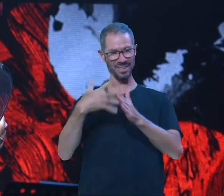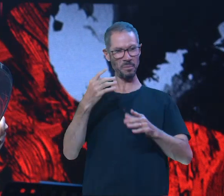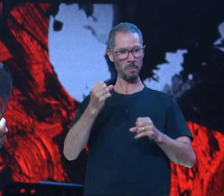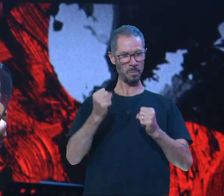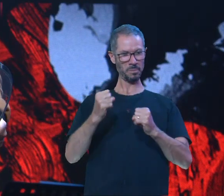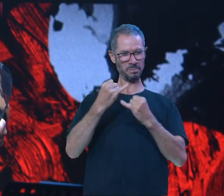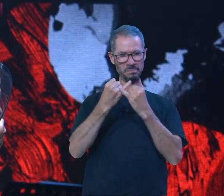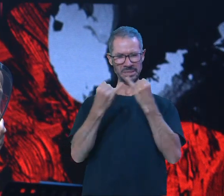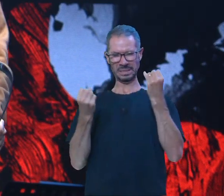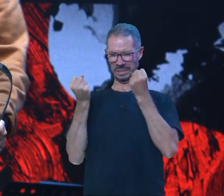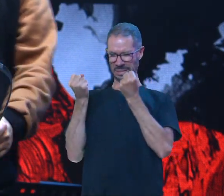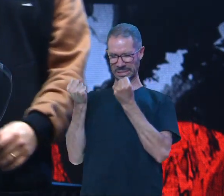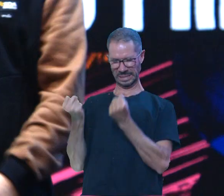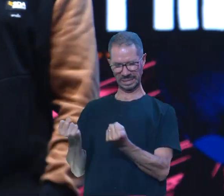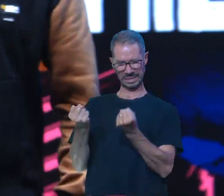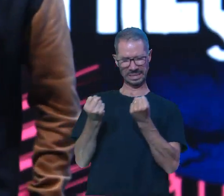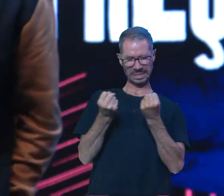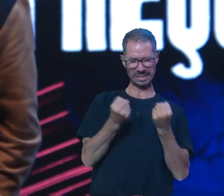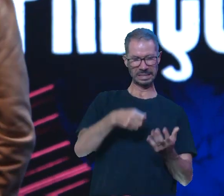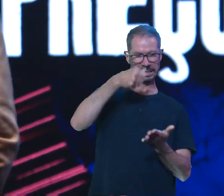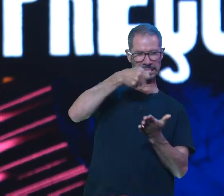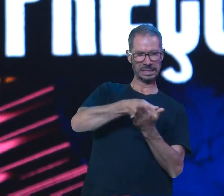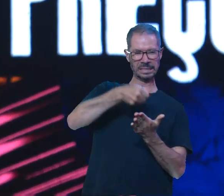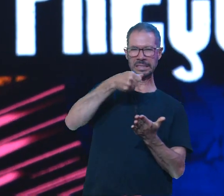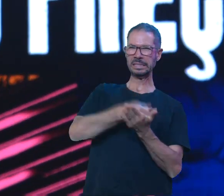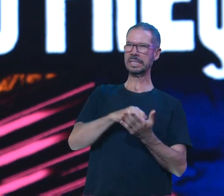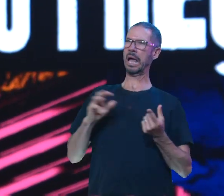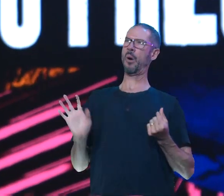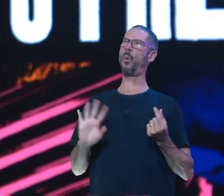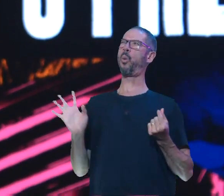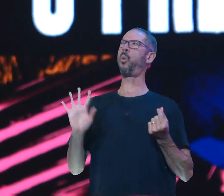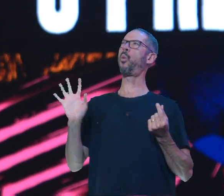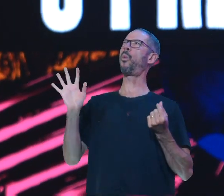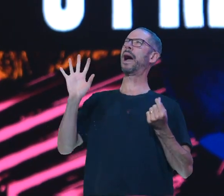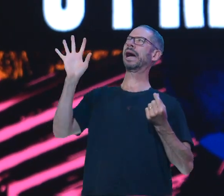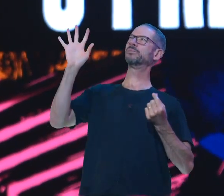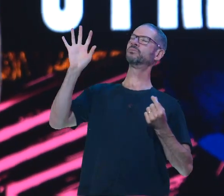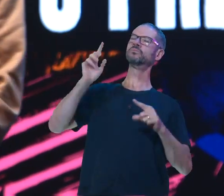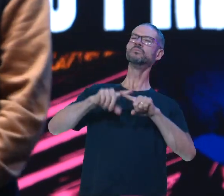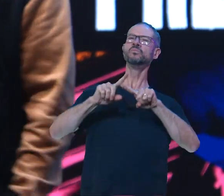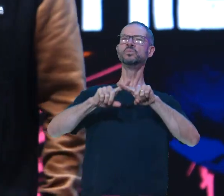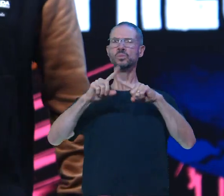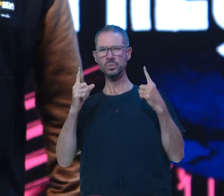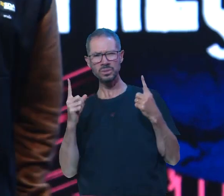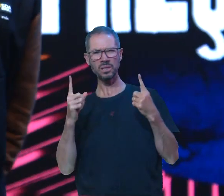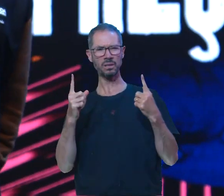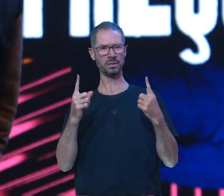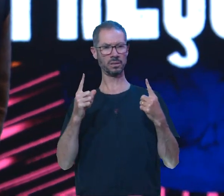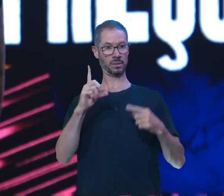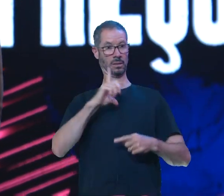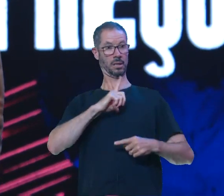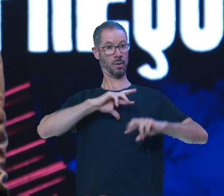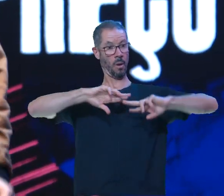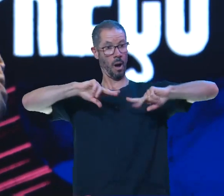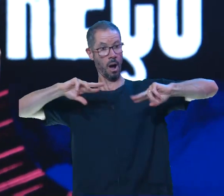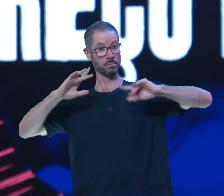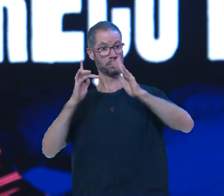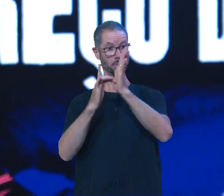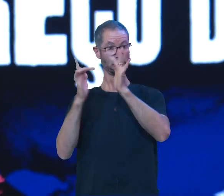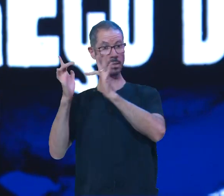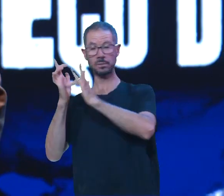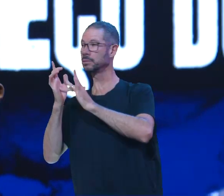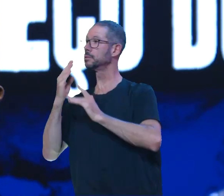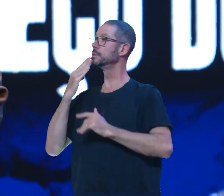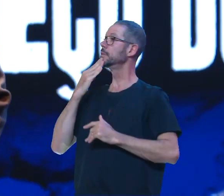parecer extremamente pesado, ele cobra um preço extremamente alto. Porque, afinal de contas, tem coisas que Jesus nos